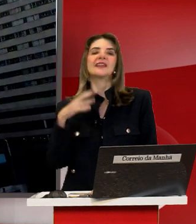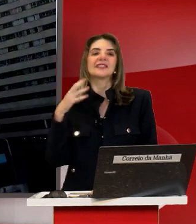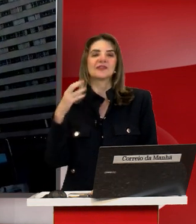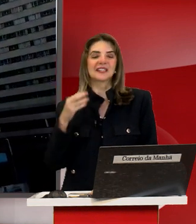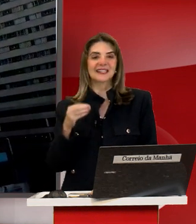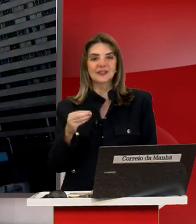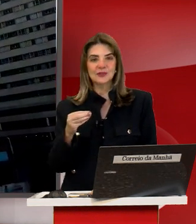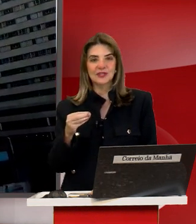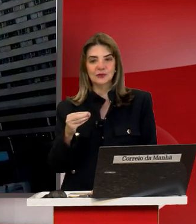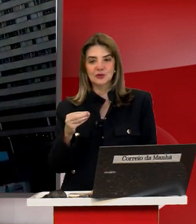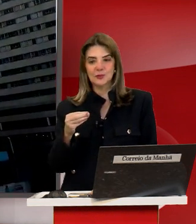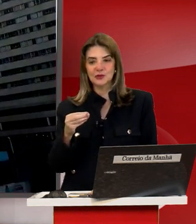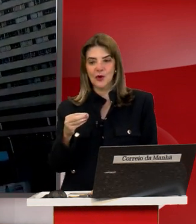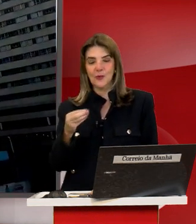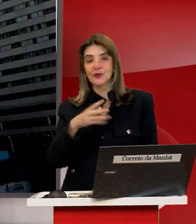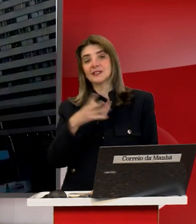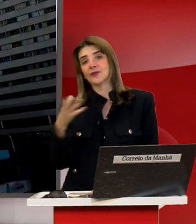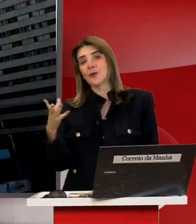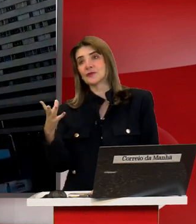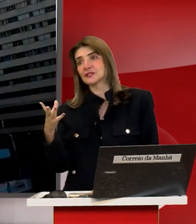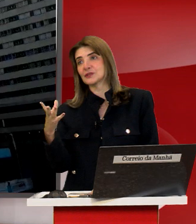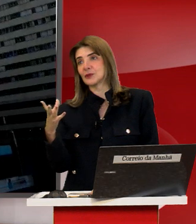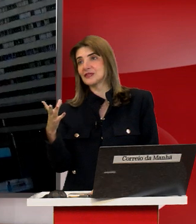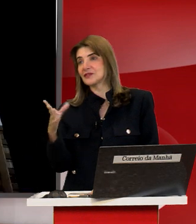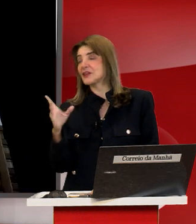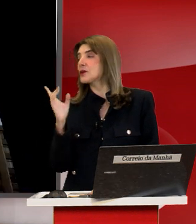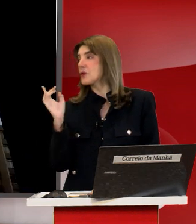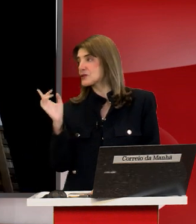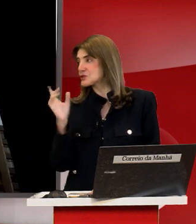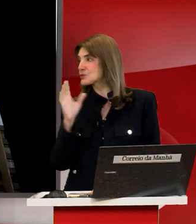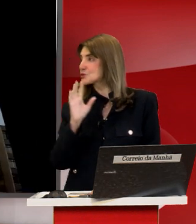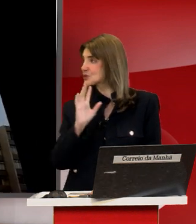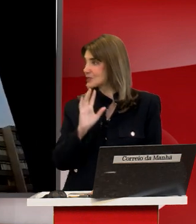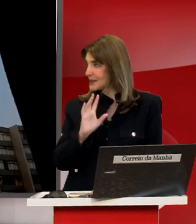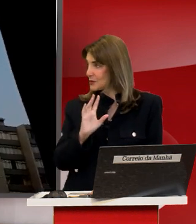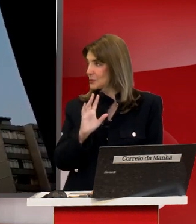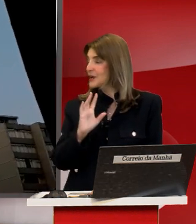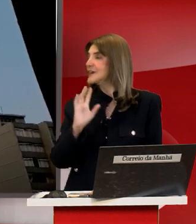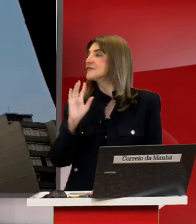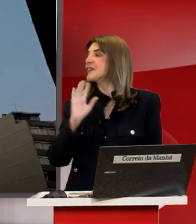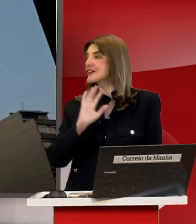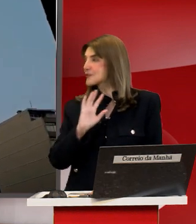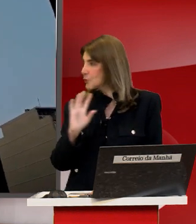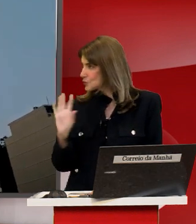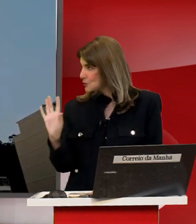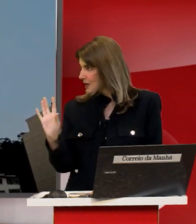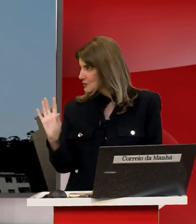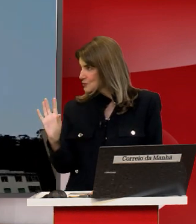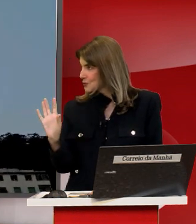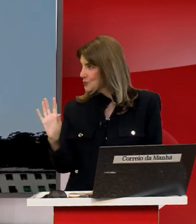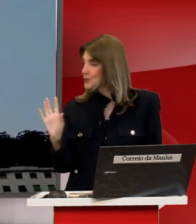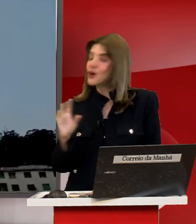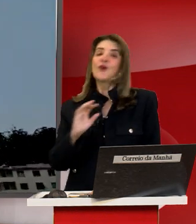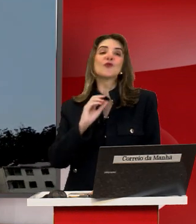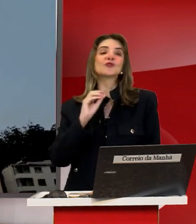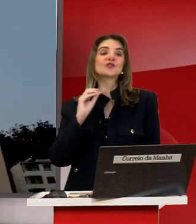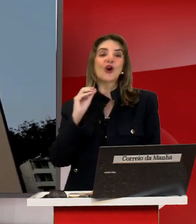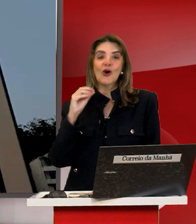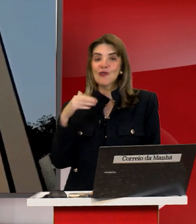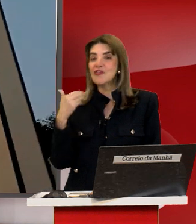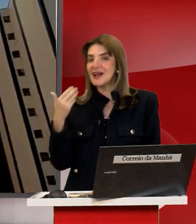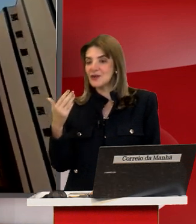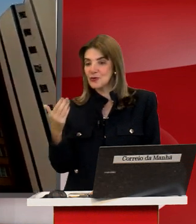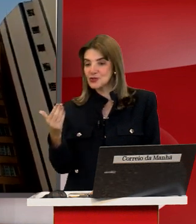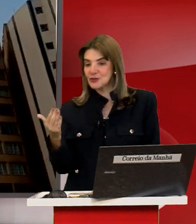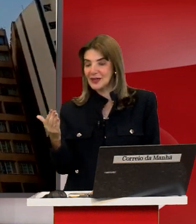sede que fica aqui no centro de Petrópolis e como como vocês podem ver eu acho que o céu vai continuar azul o